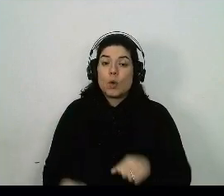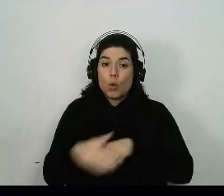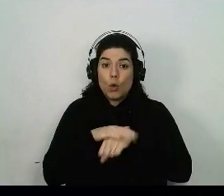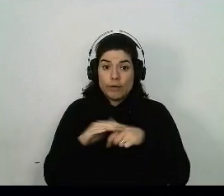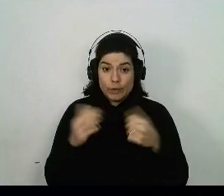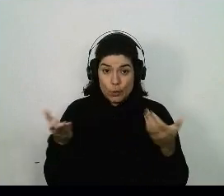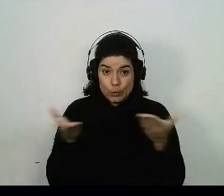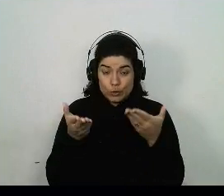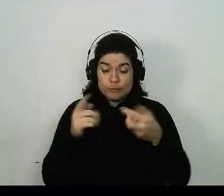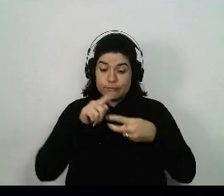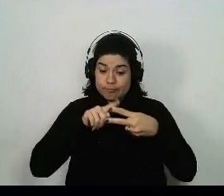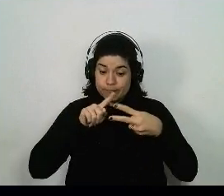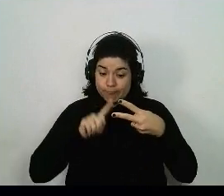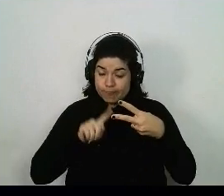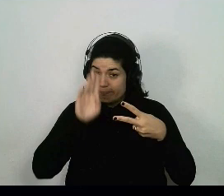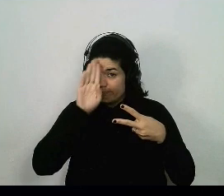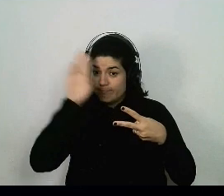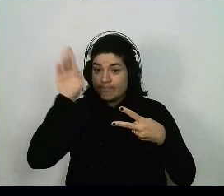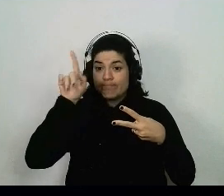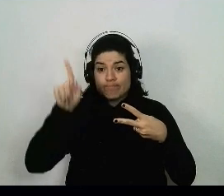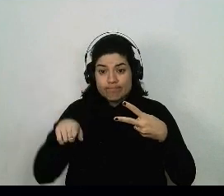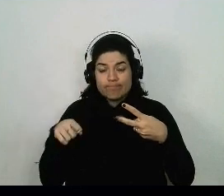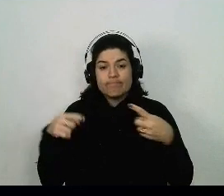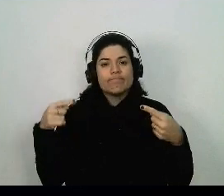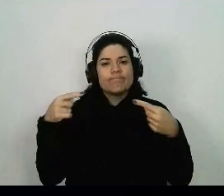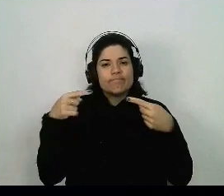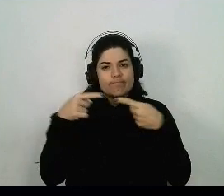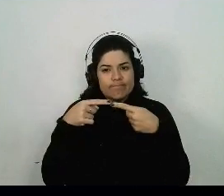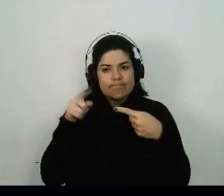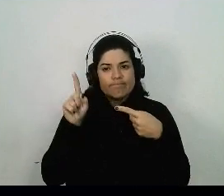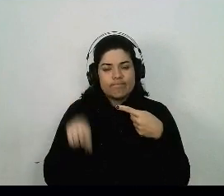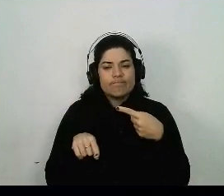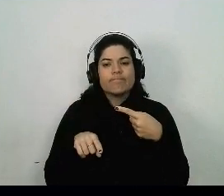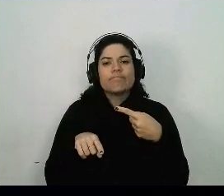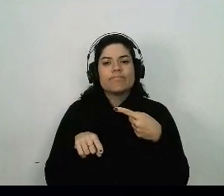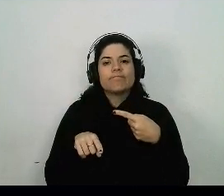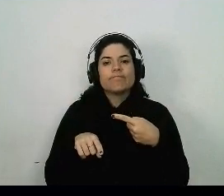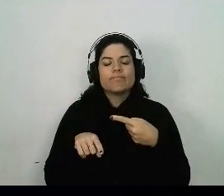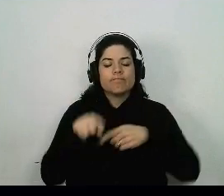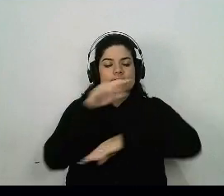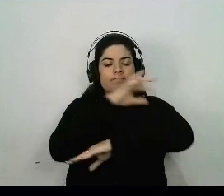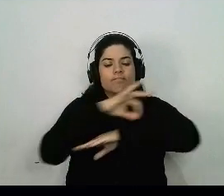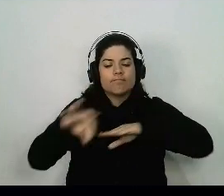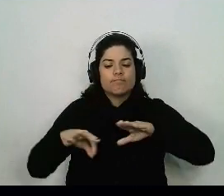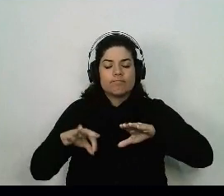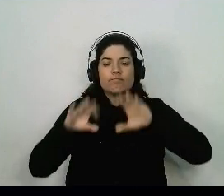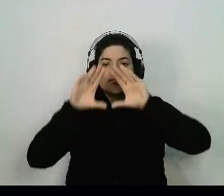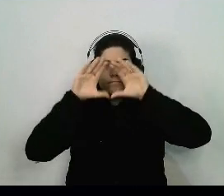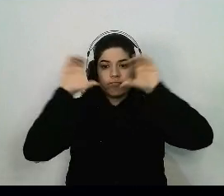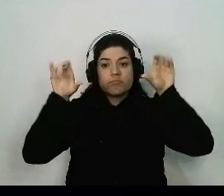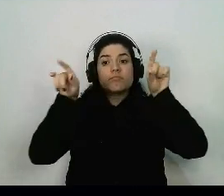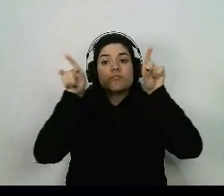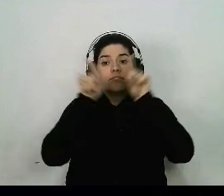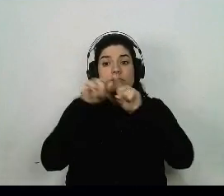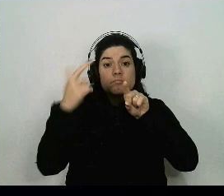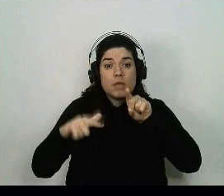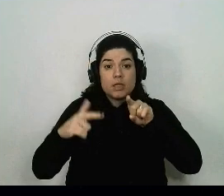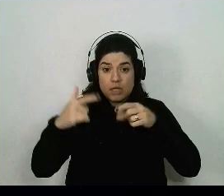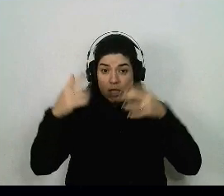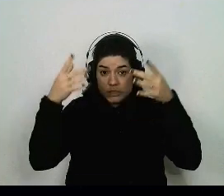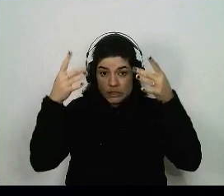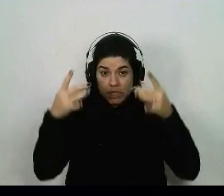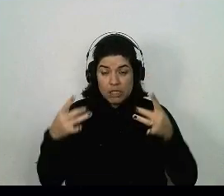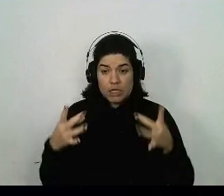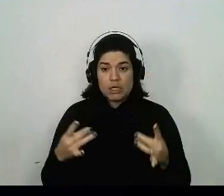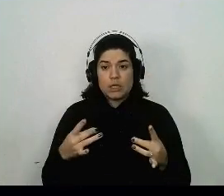dois grandes pontos, que eles são a fundação para um arquiteto em nuvem, né? E eu vou compartilhar um pouquinho mais de detalhe. A ideia, por conta do